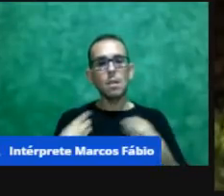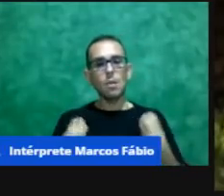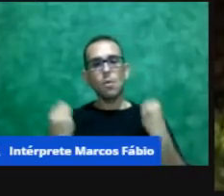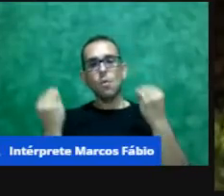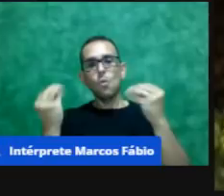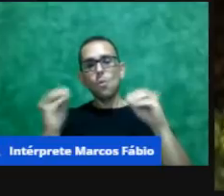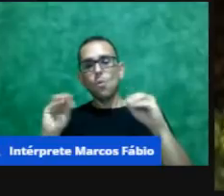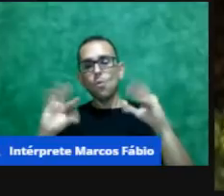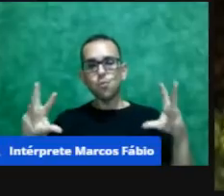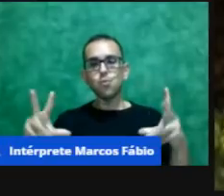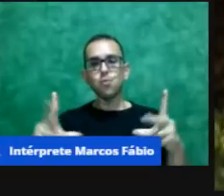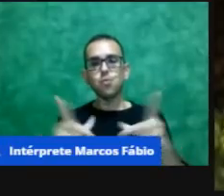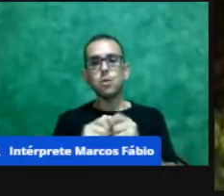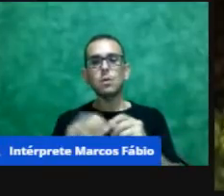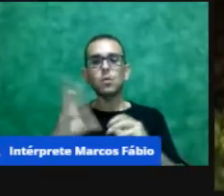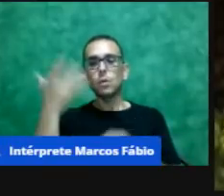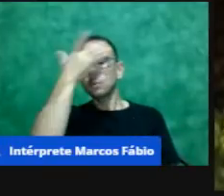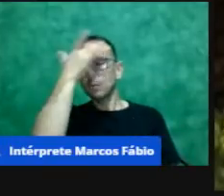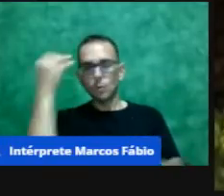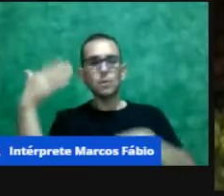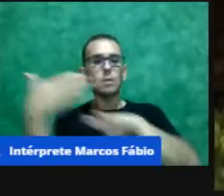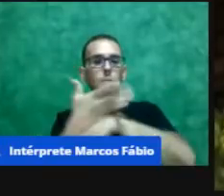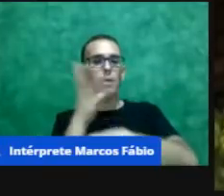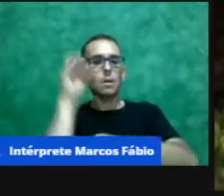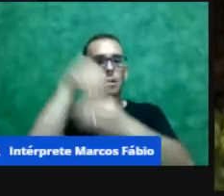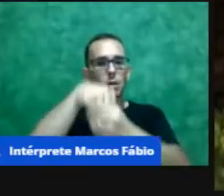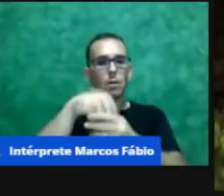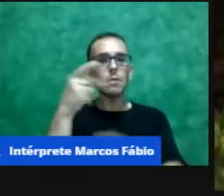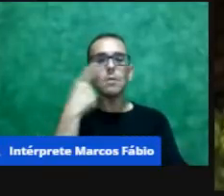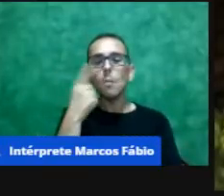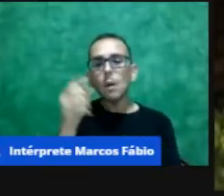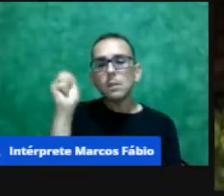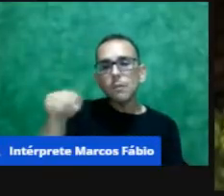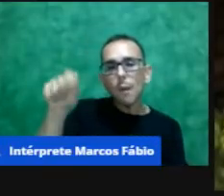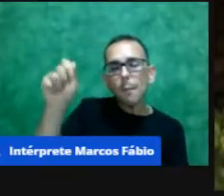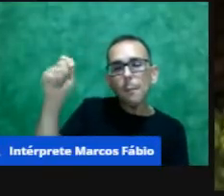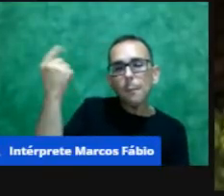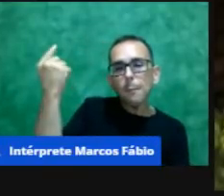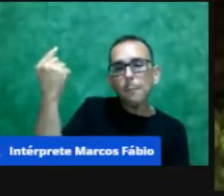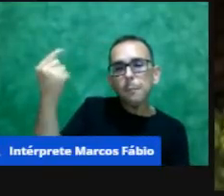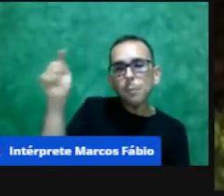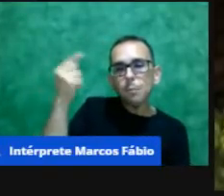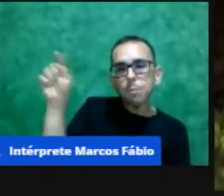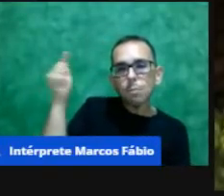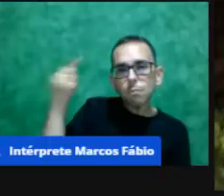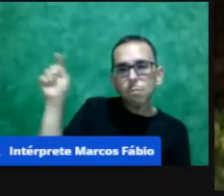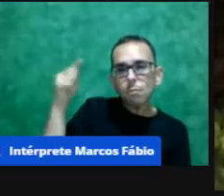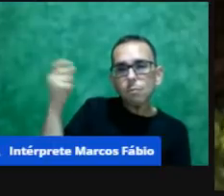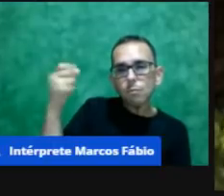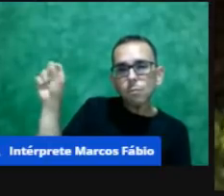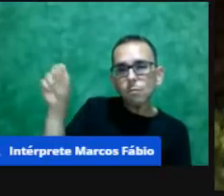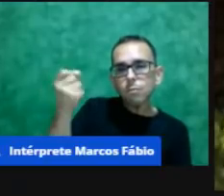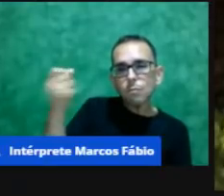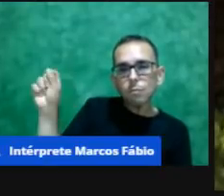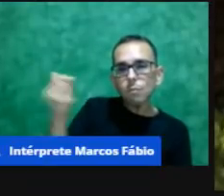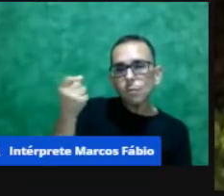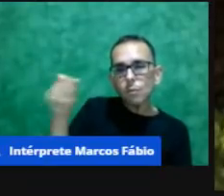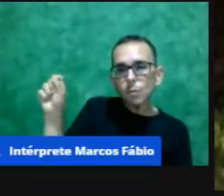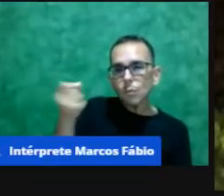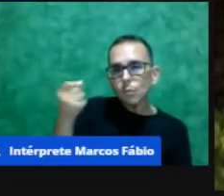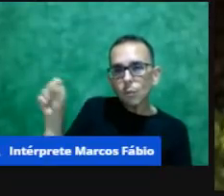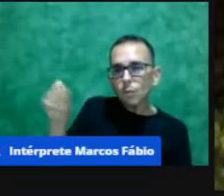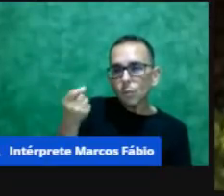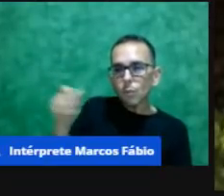todos aqueles que participam, né, você pode ver ali no campo específico lá, eu coloco o nome dos alunos que